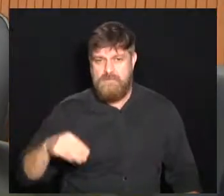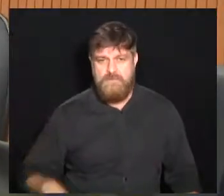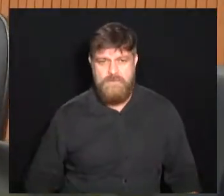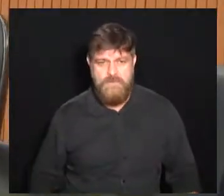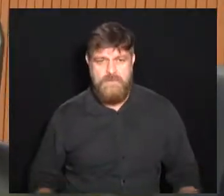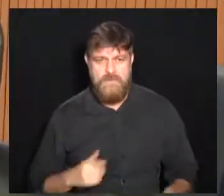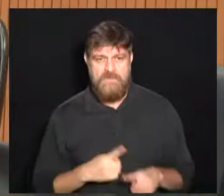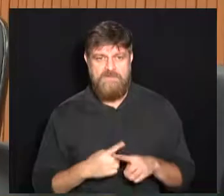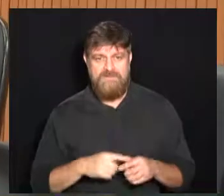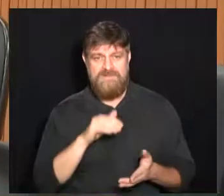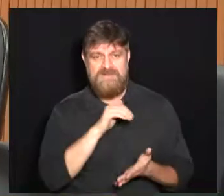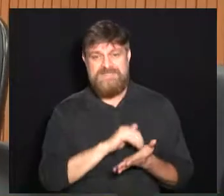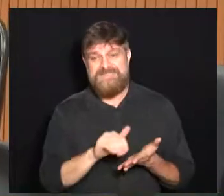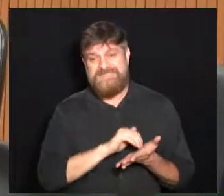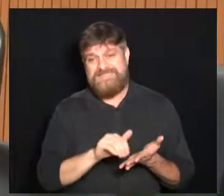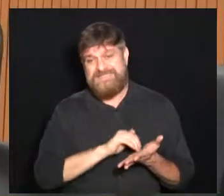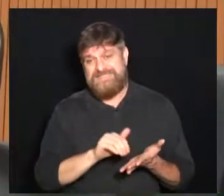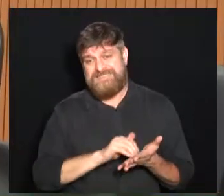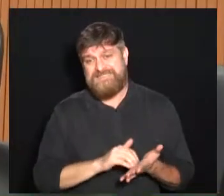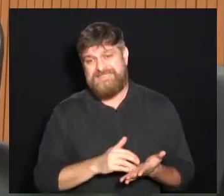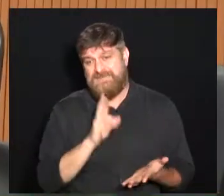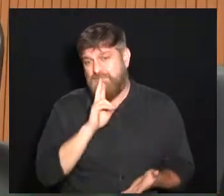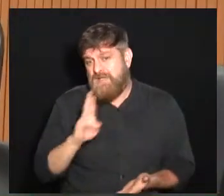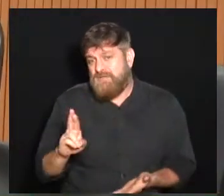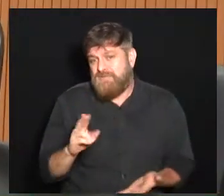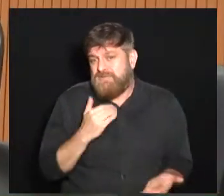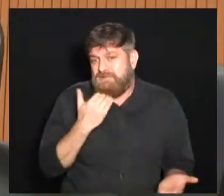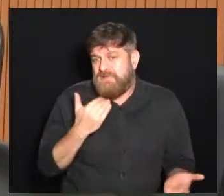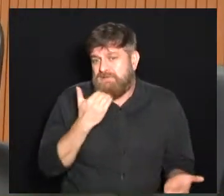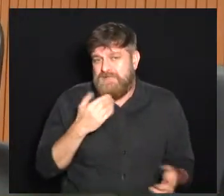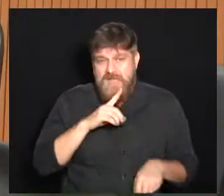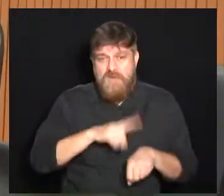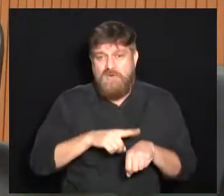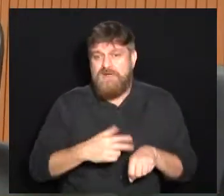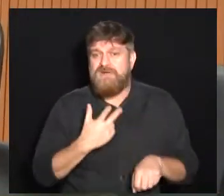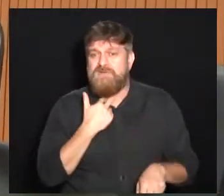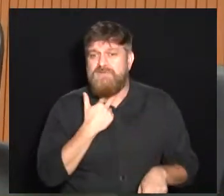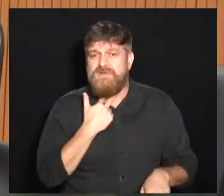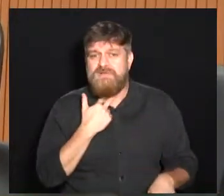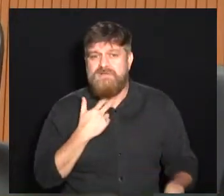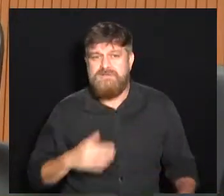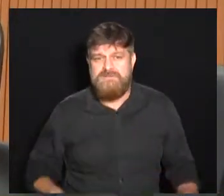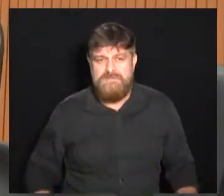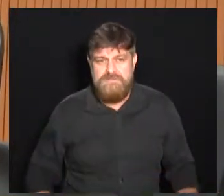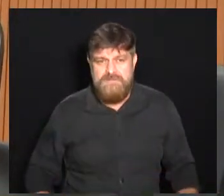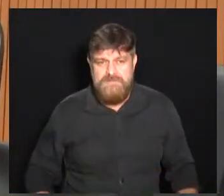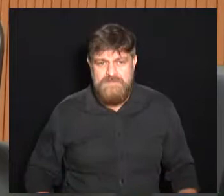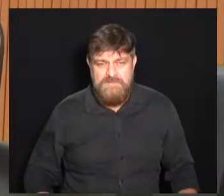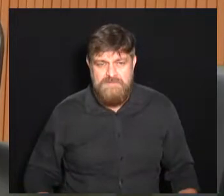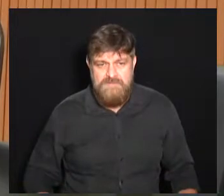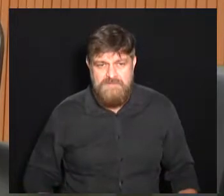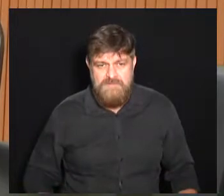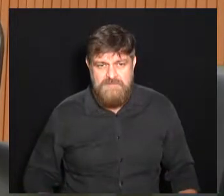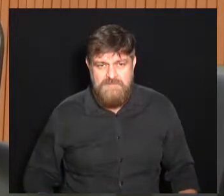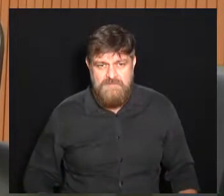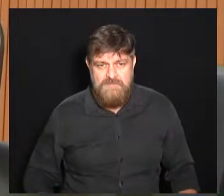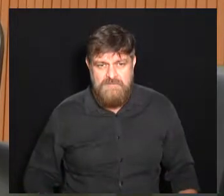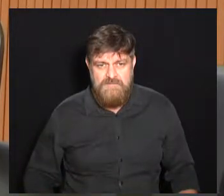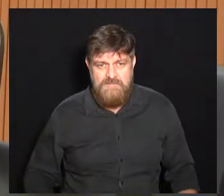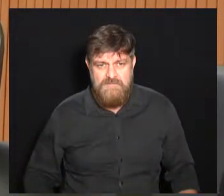porque senão a secretária não vai responder, por conta do horário dela. Não, calma, eu estou falando com a Mariana. Como?